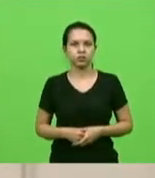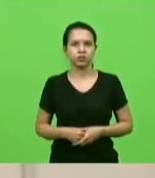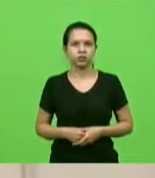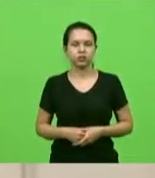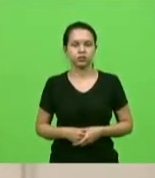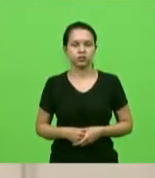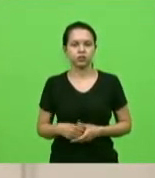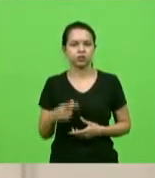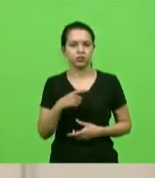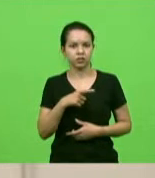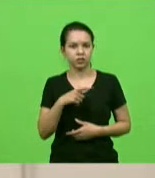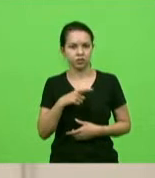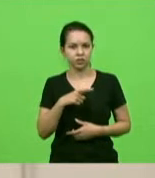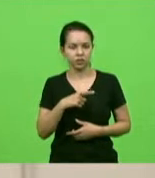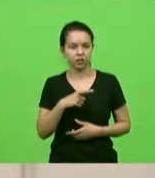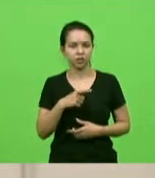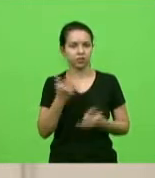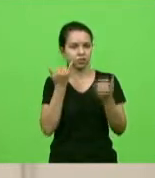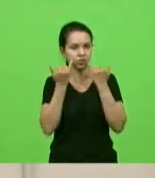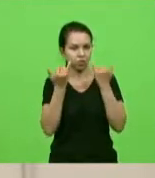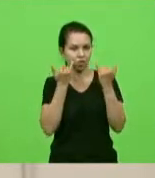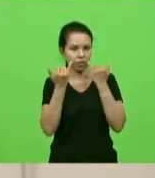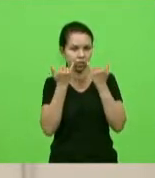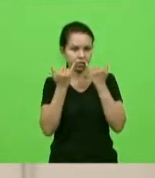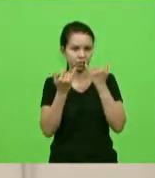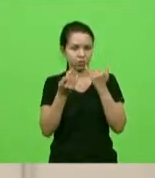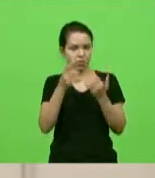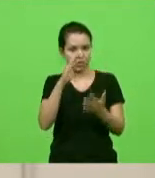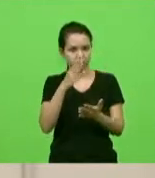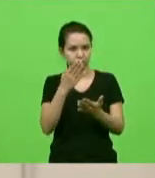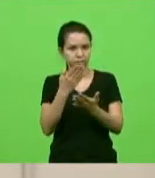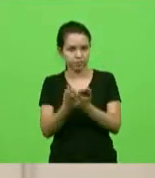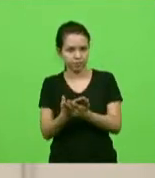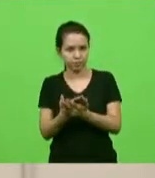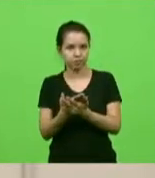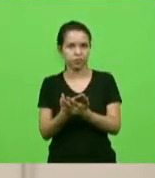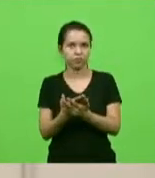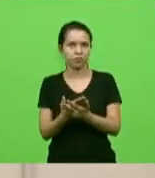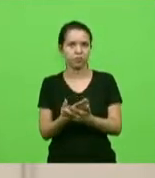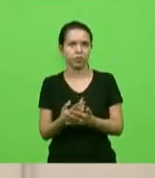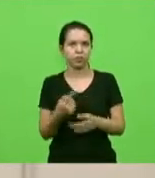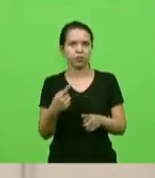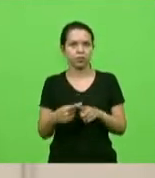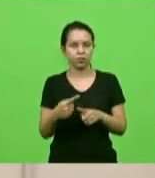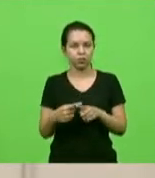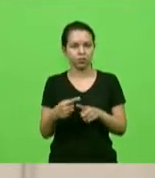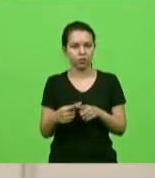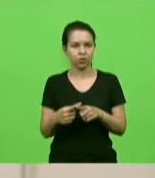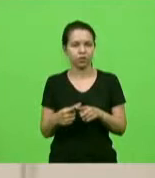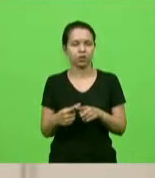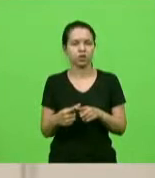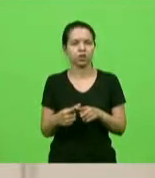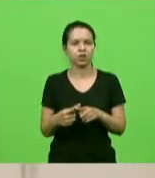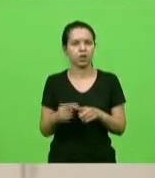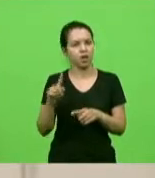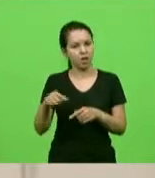correspondência fidedigna, praticamente fidedigna, porque se abebera da mesma